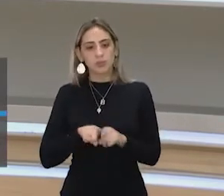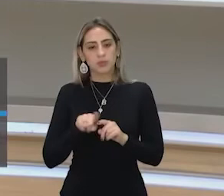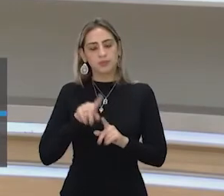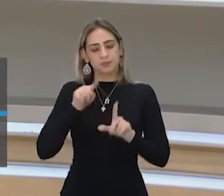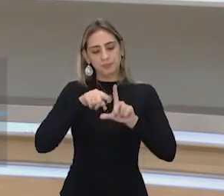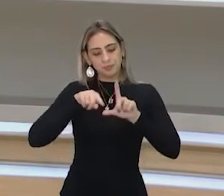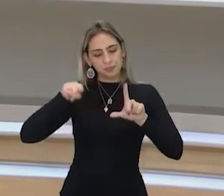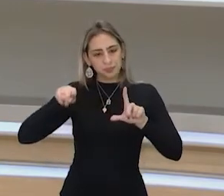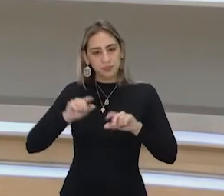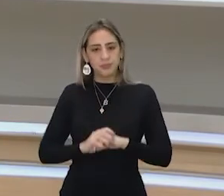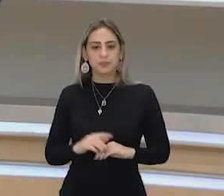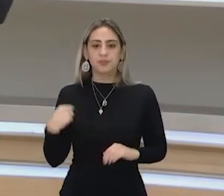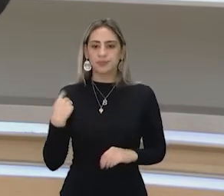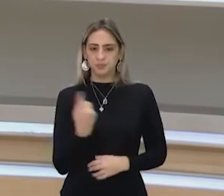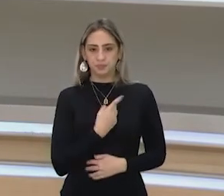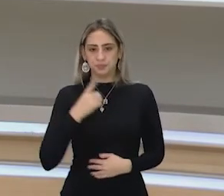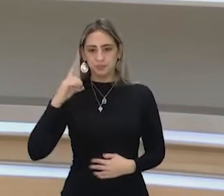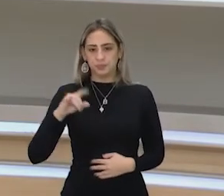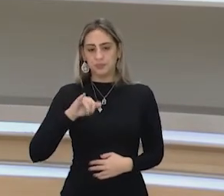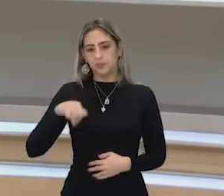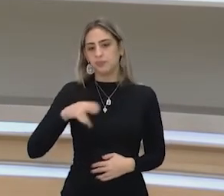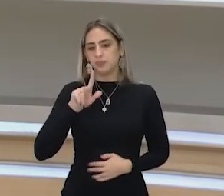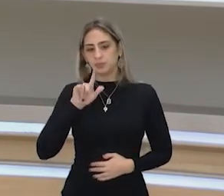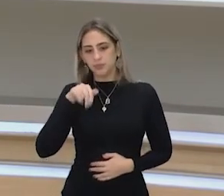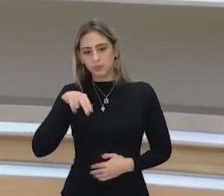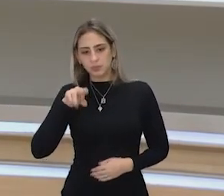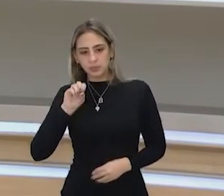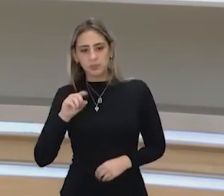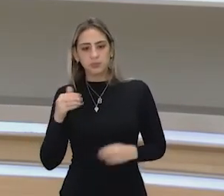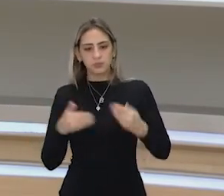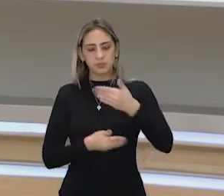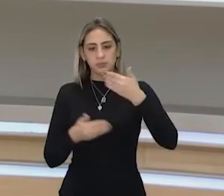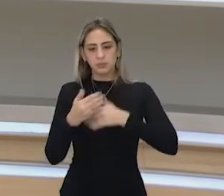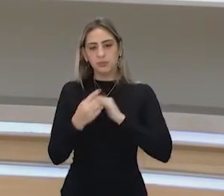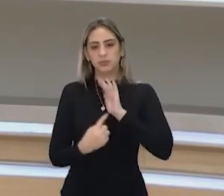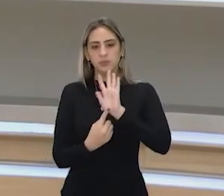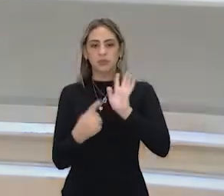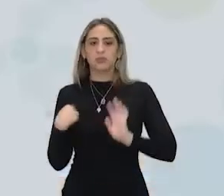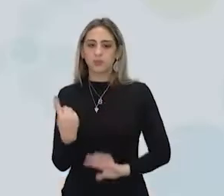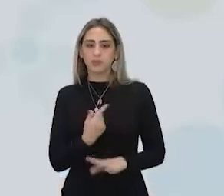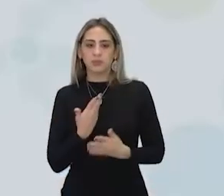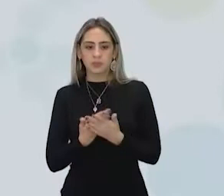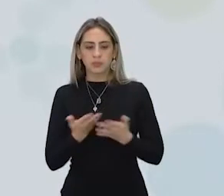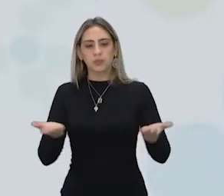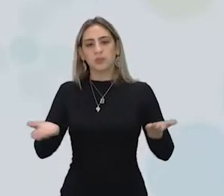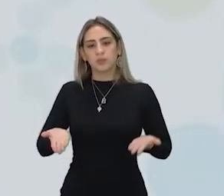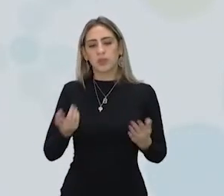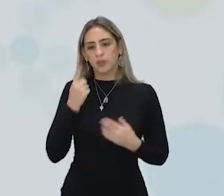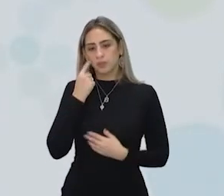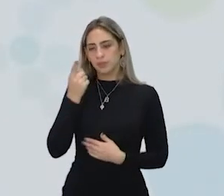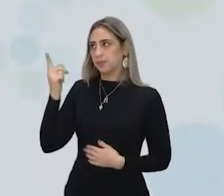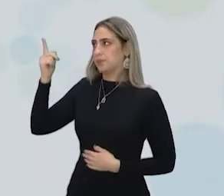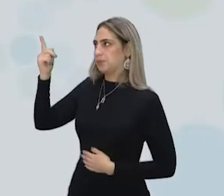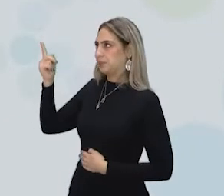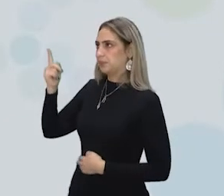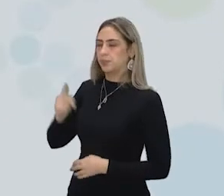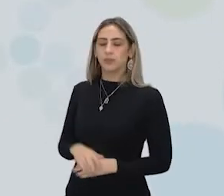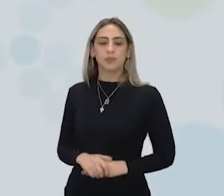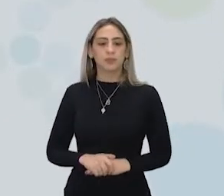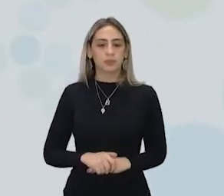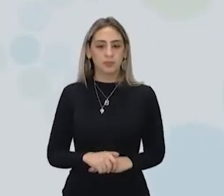gráficos. Nosso diretor Juliano está colocando aí o slide de apresentação da nossa aula na telinha para vocês, ó. A gente está